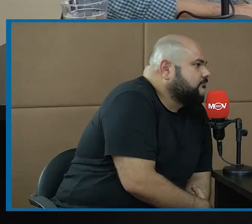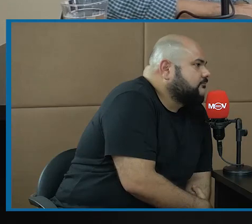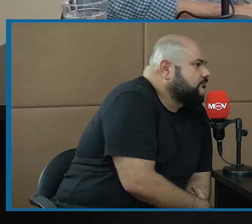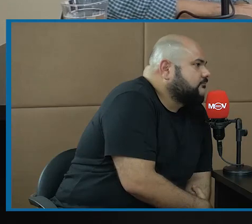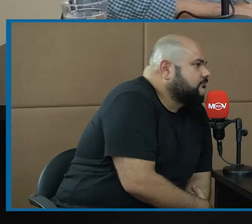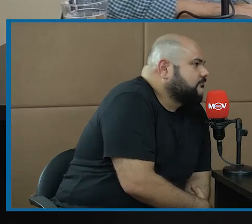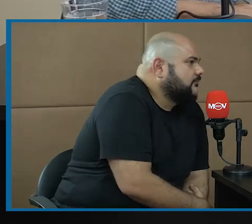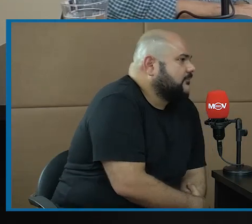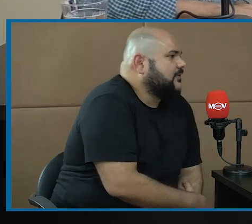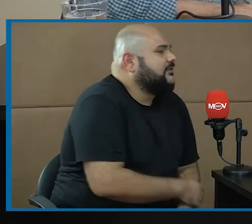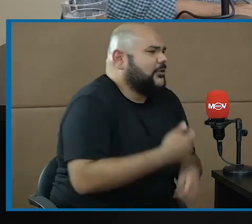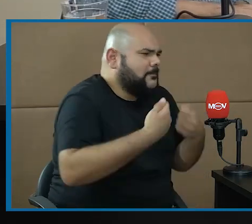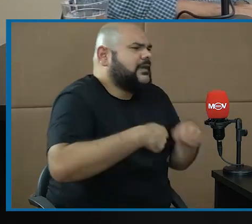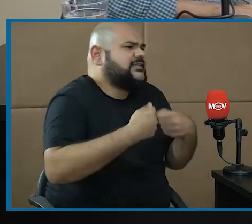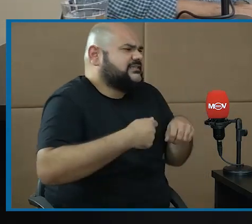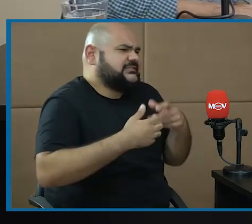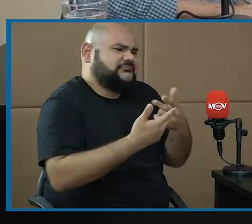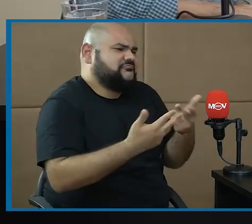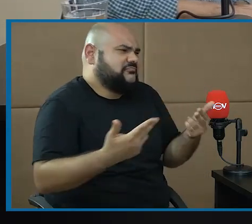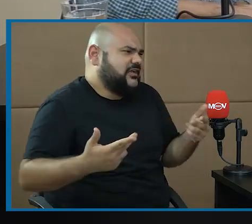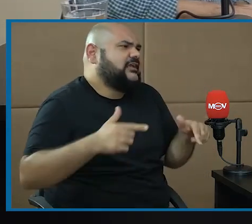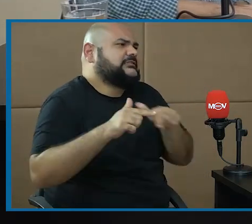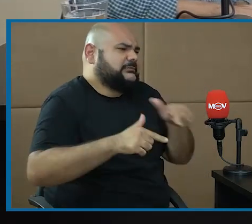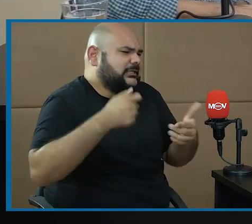Tem muito o que fazer ainda.